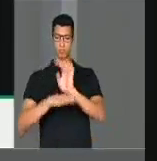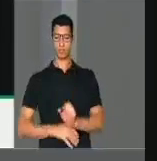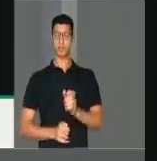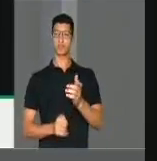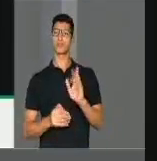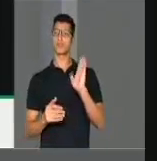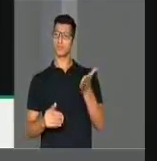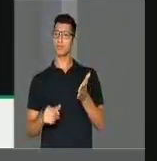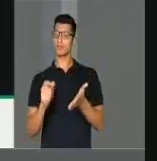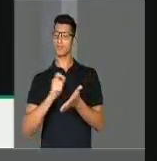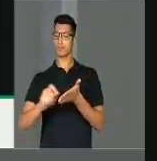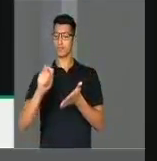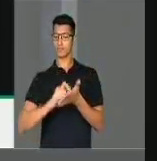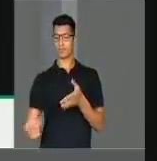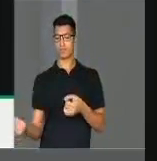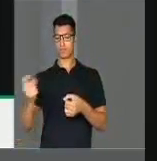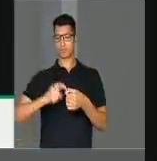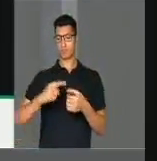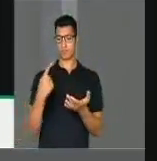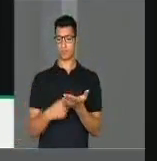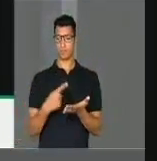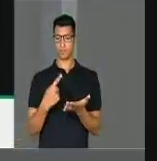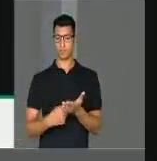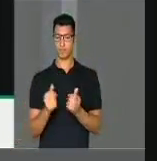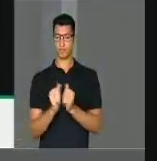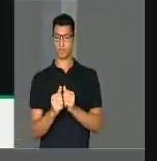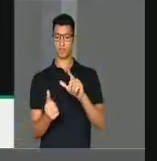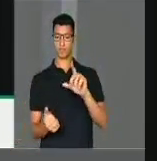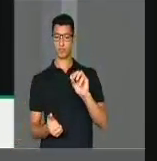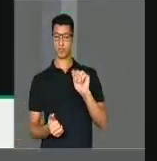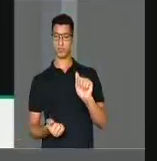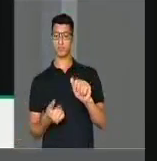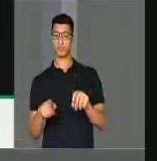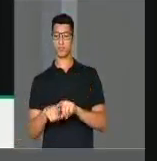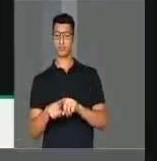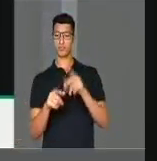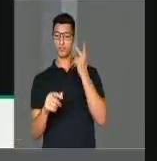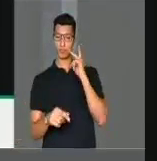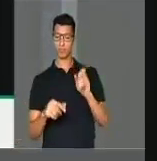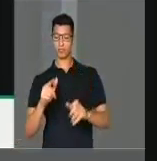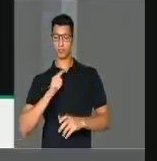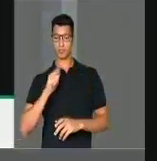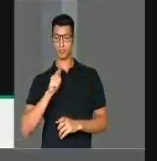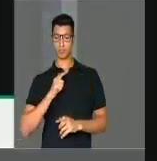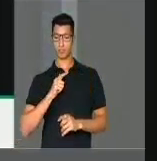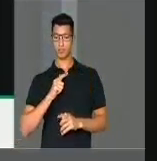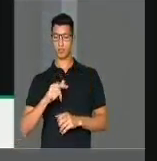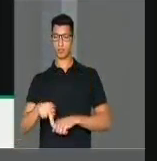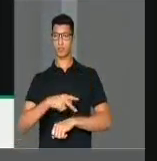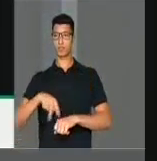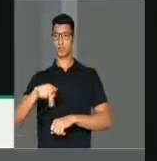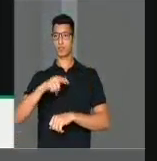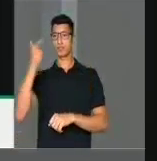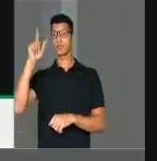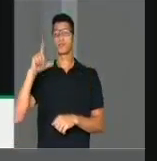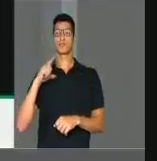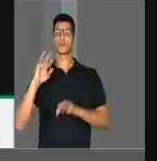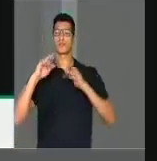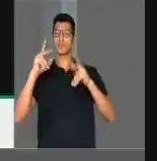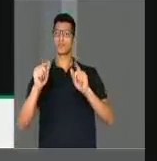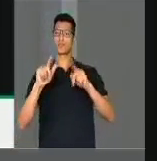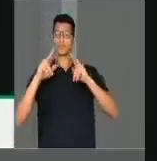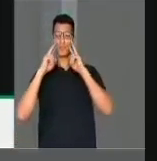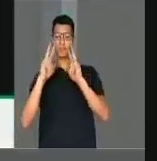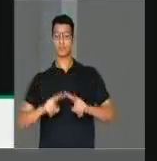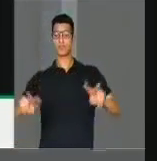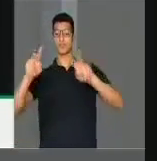estado, né, já está assinando uma pactuação, né, com a Gol e a KfW para ter essas linhas internacionais. Então, tudo